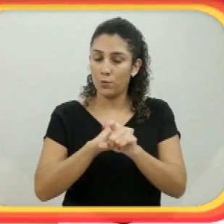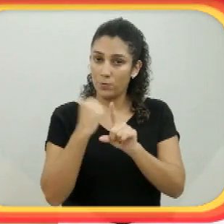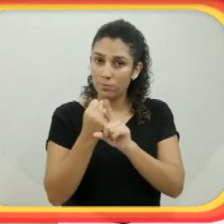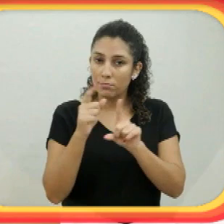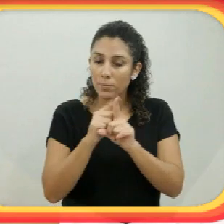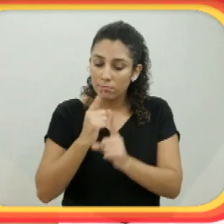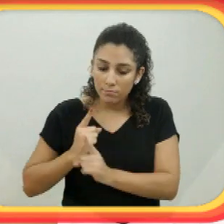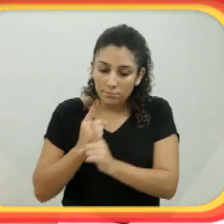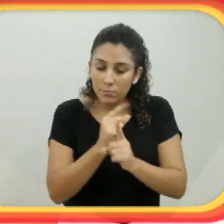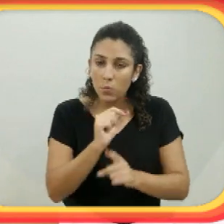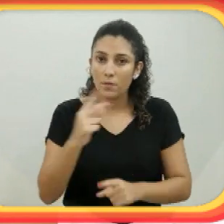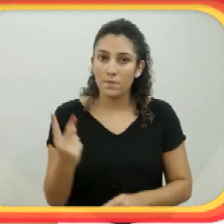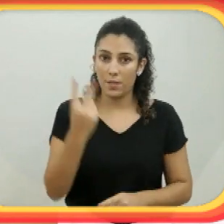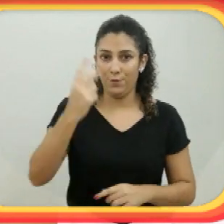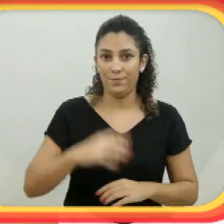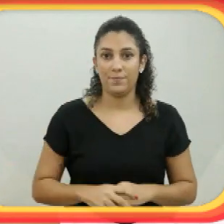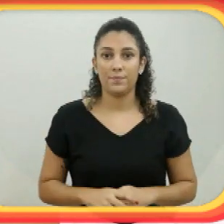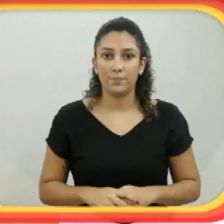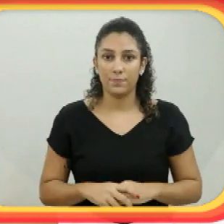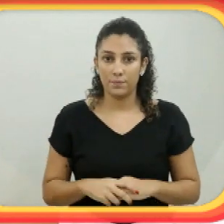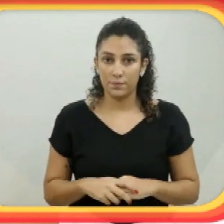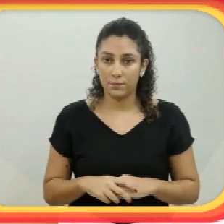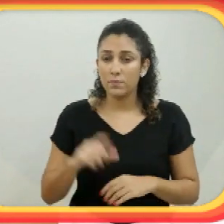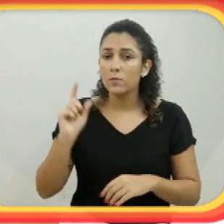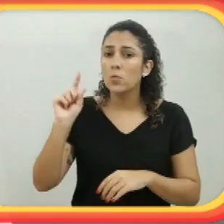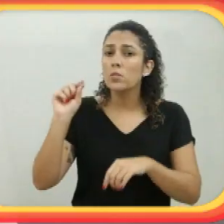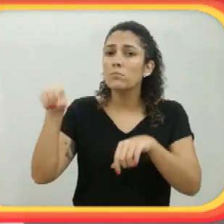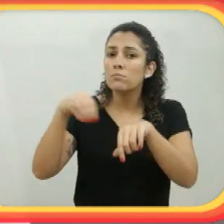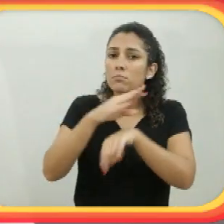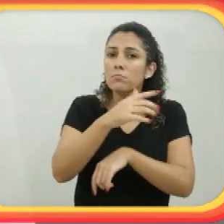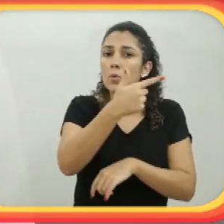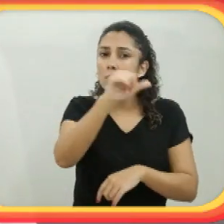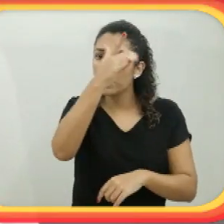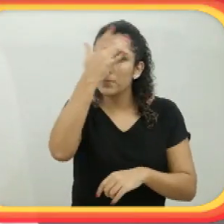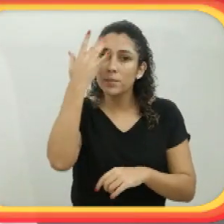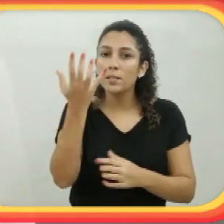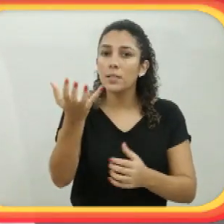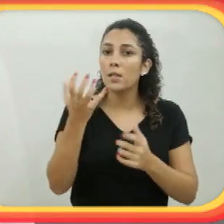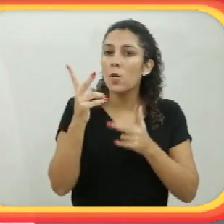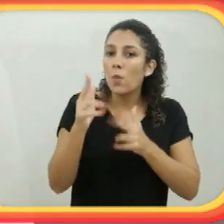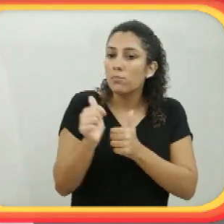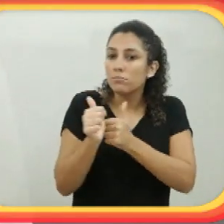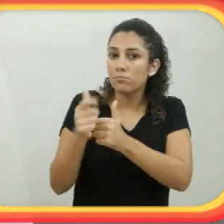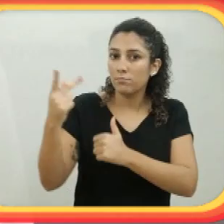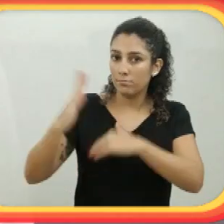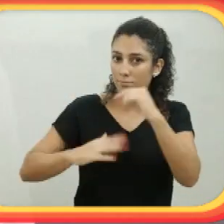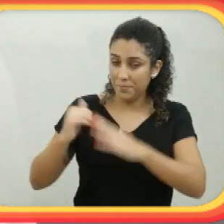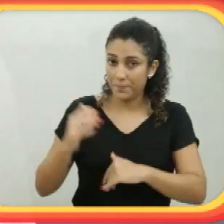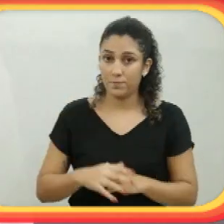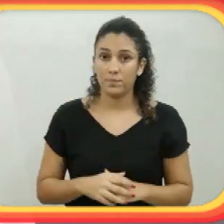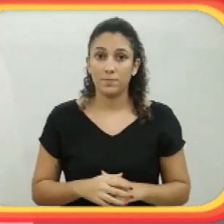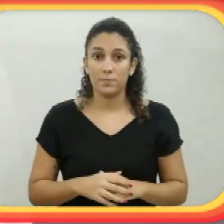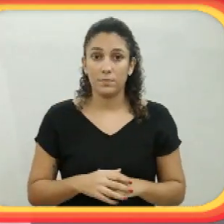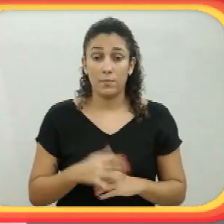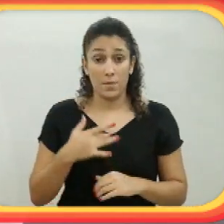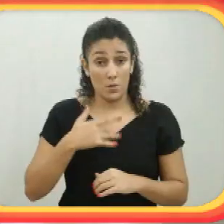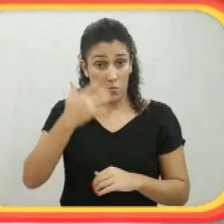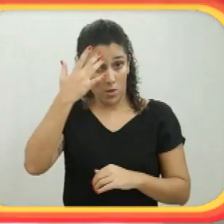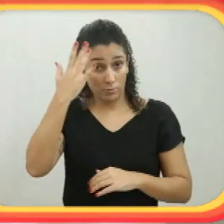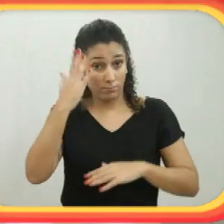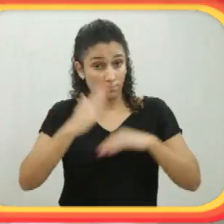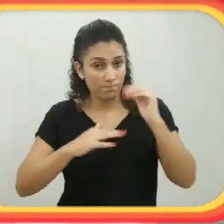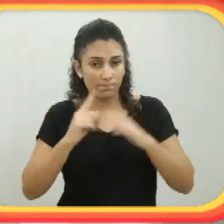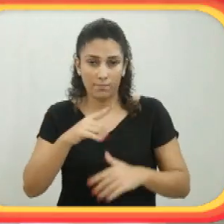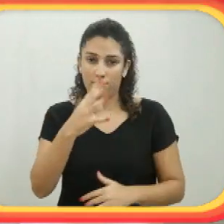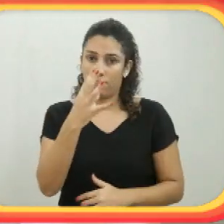se realocar na sociedade e redescobrir o seu valor. O que você diria para outras pessoas que querem seguir sua carreira?